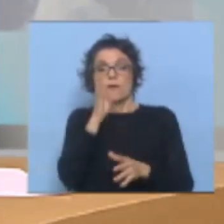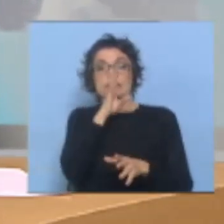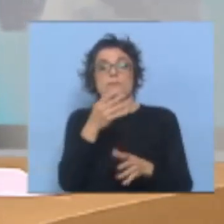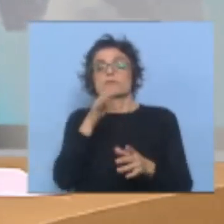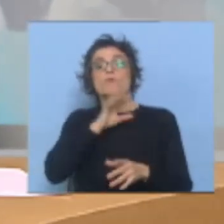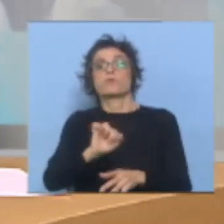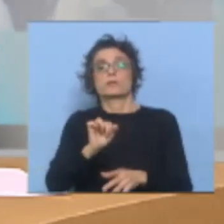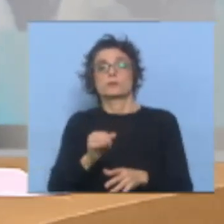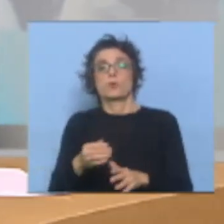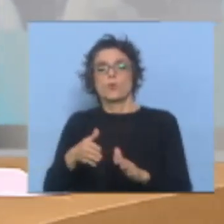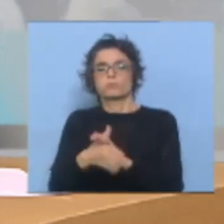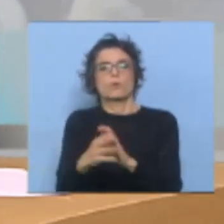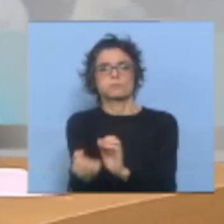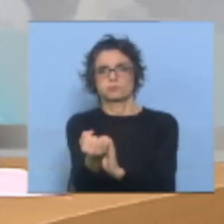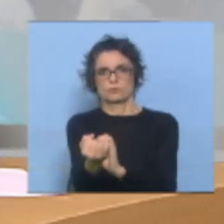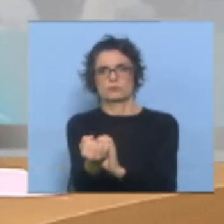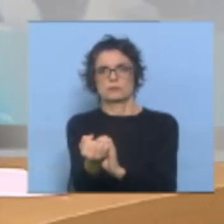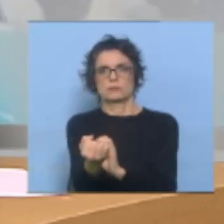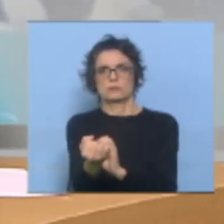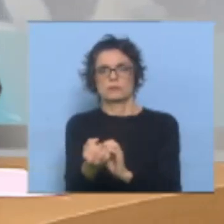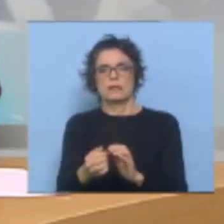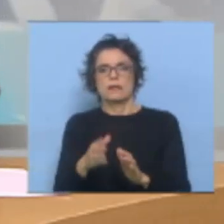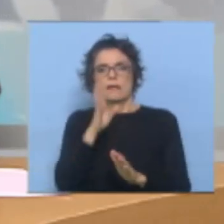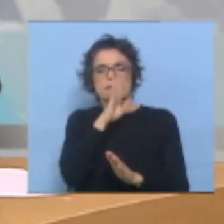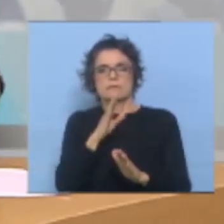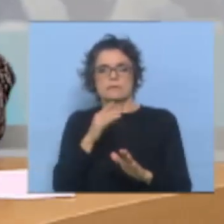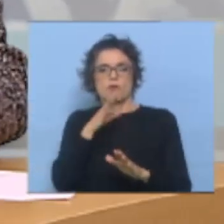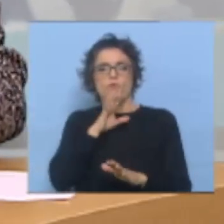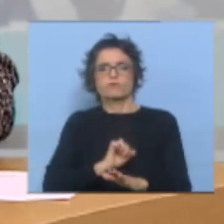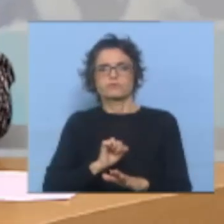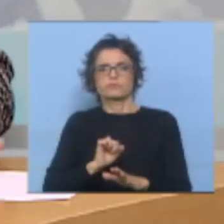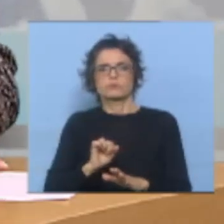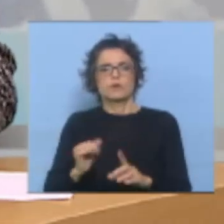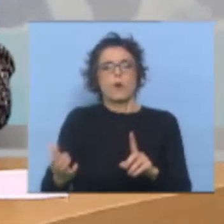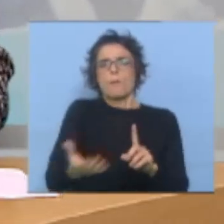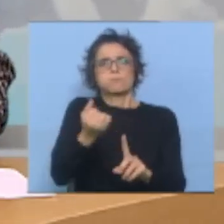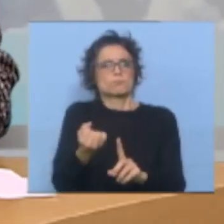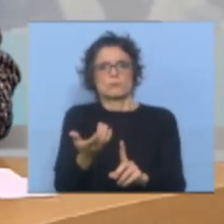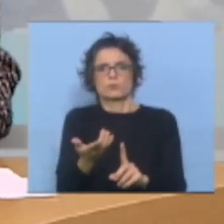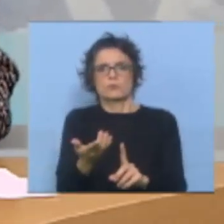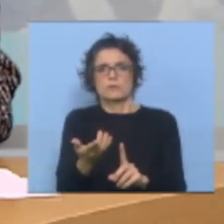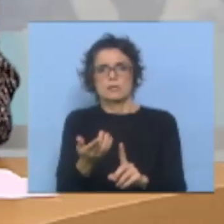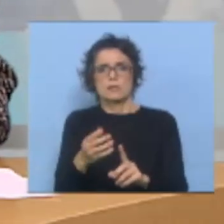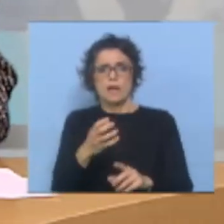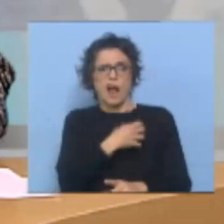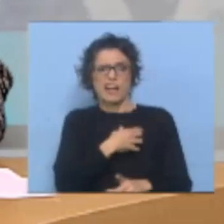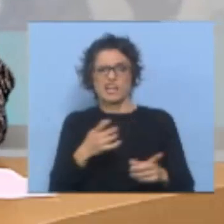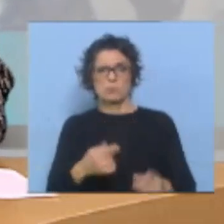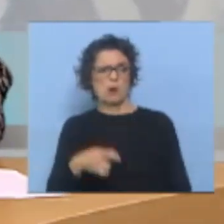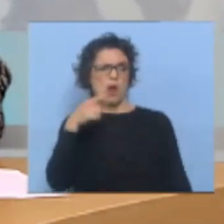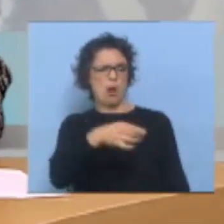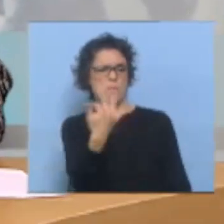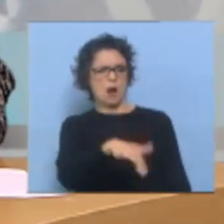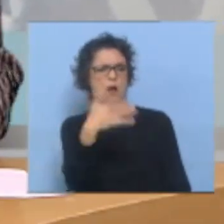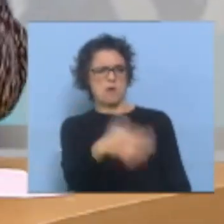é? Quando o filho não cumpre as expectativas, é humilhado perante a equipa. És o pior, não